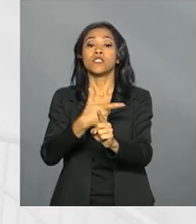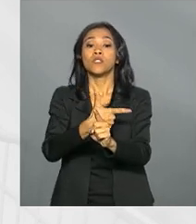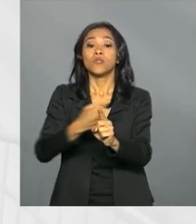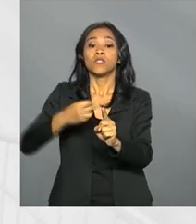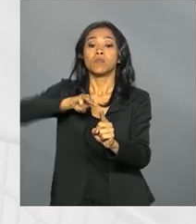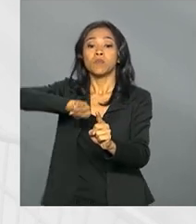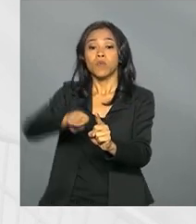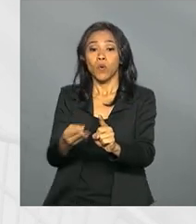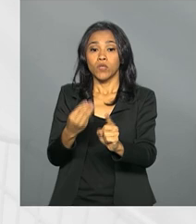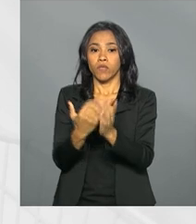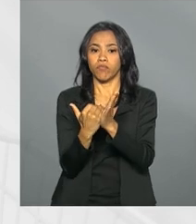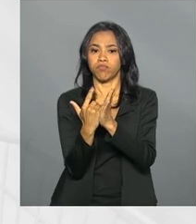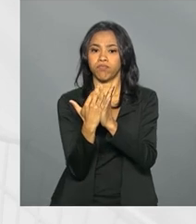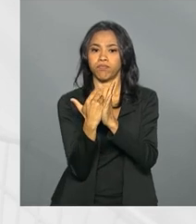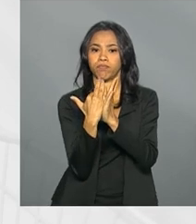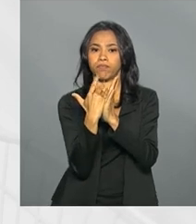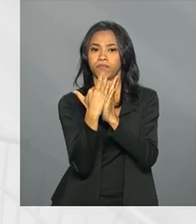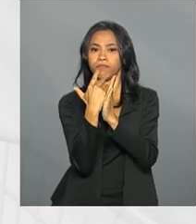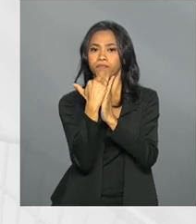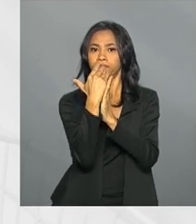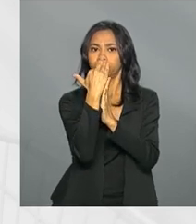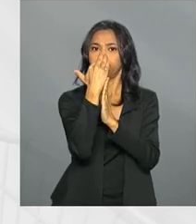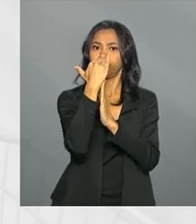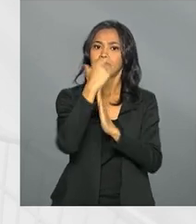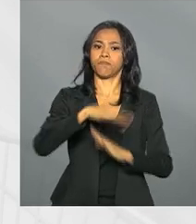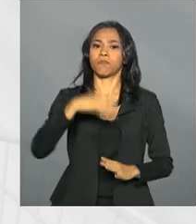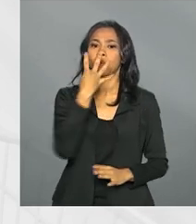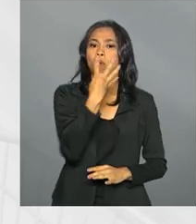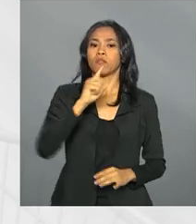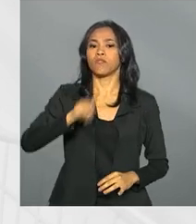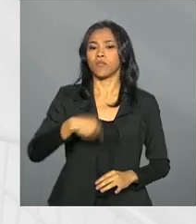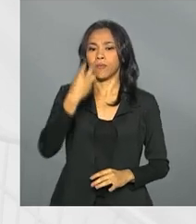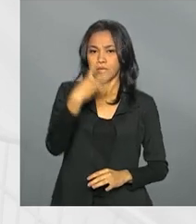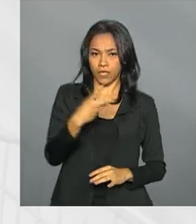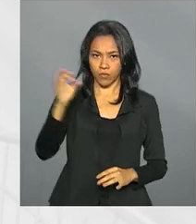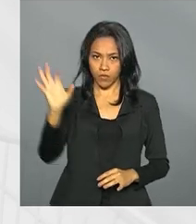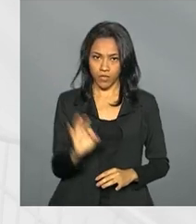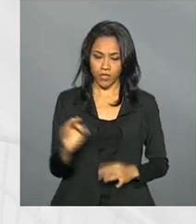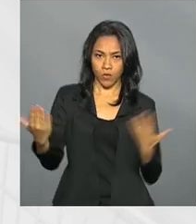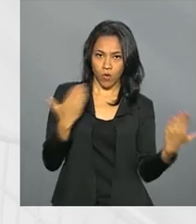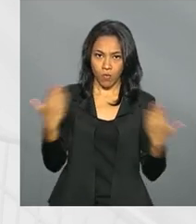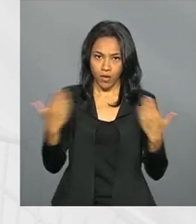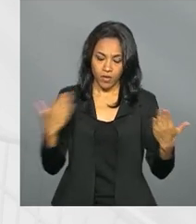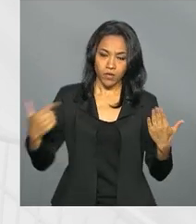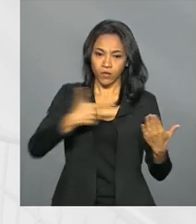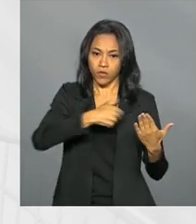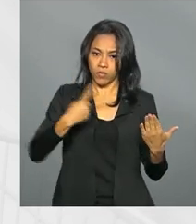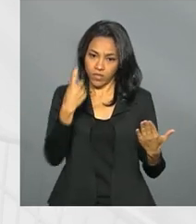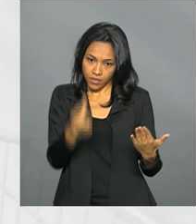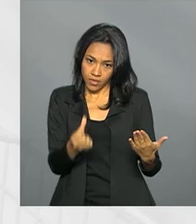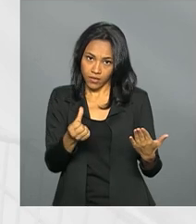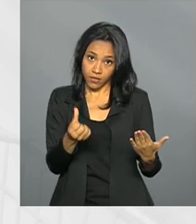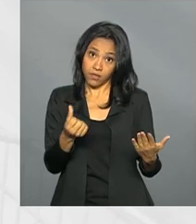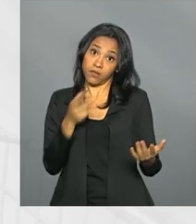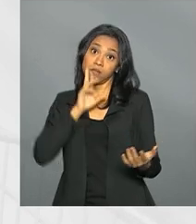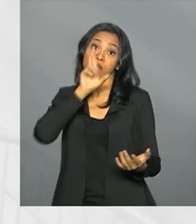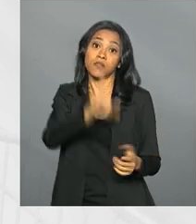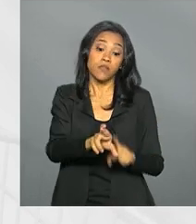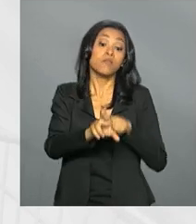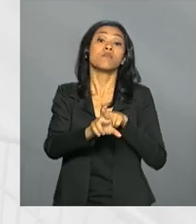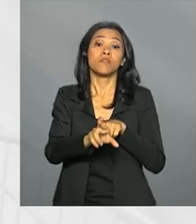R$ 353 bilhões e 200 milhões, um crescimento nominal de 4,3% na comparação com 2016. O resultado